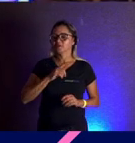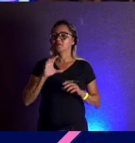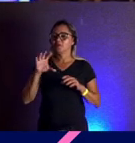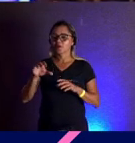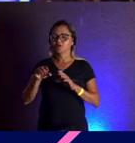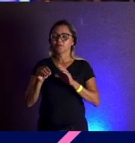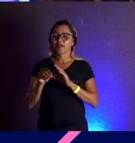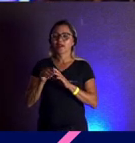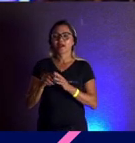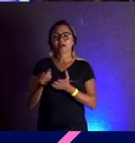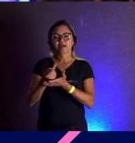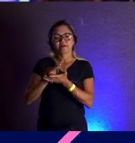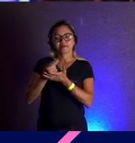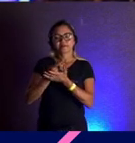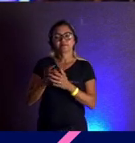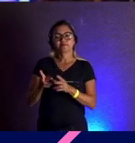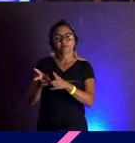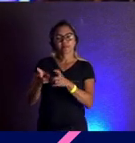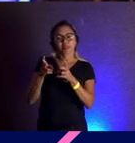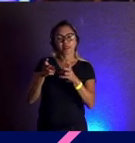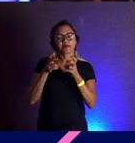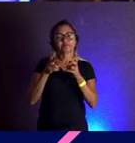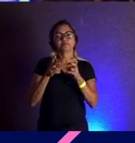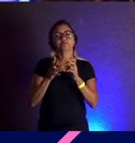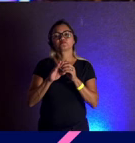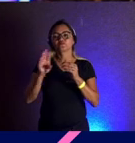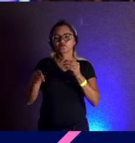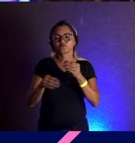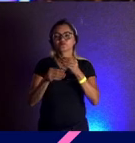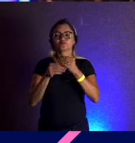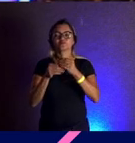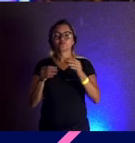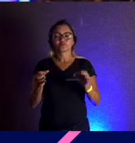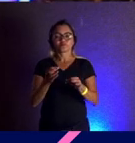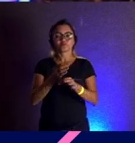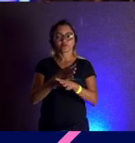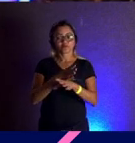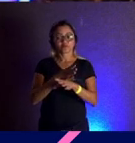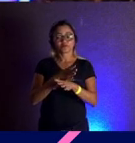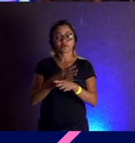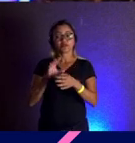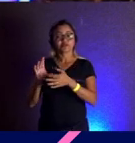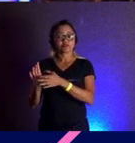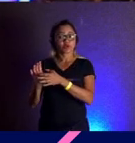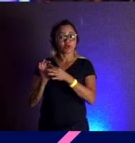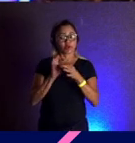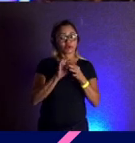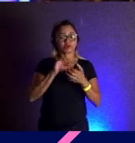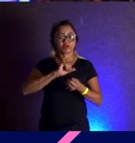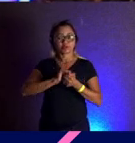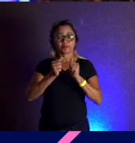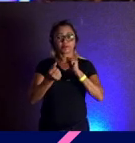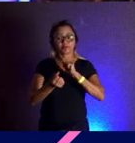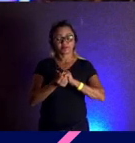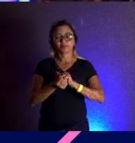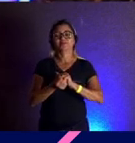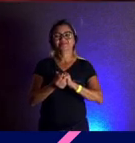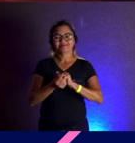pegar. Então, a gente compõe isso tudo, que é justamente para contribuir nesse contexto de adaptação da